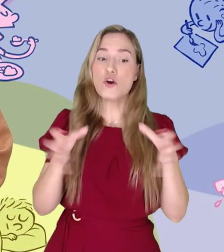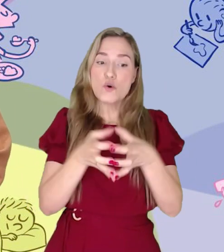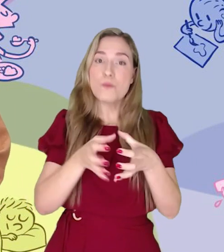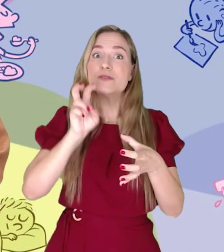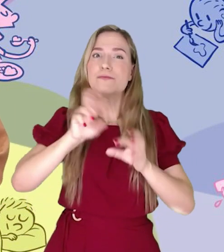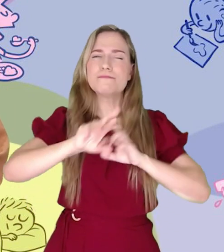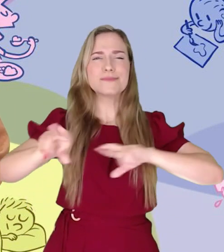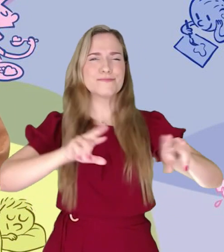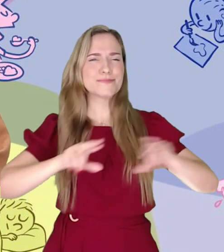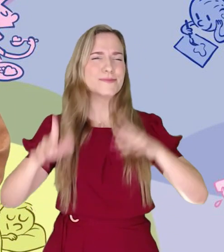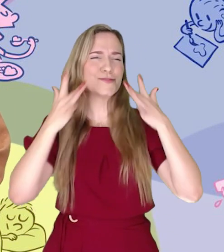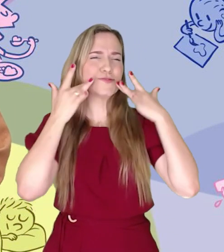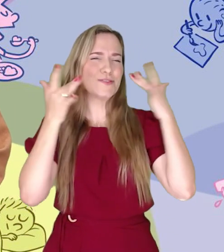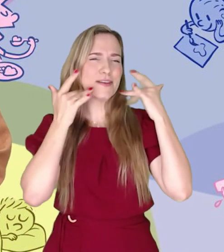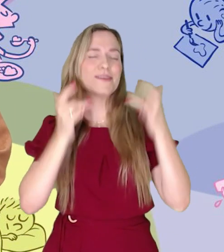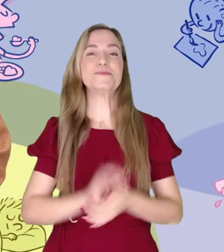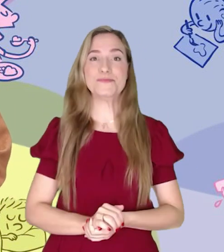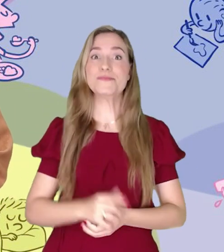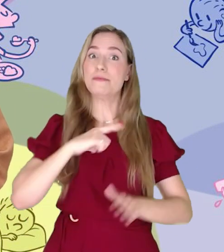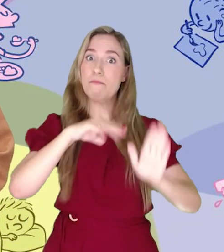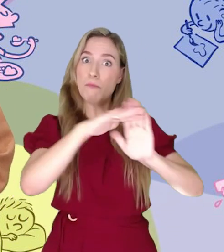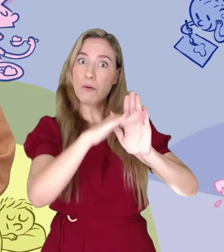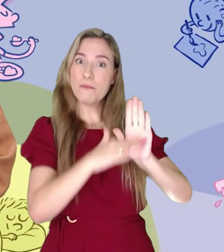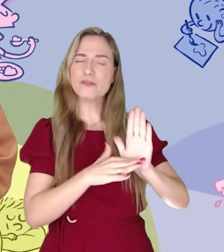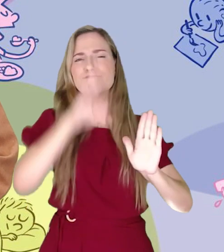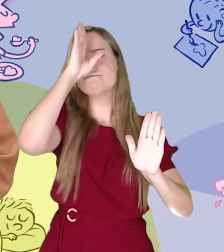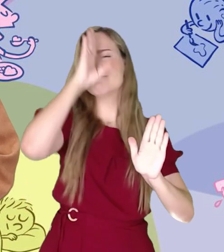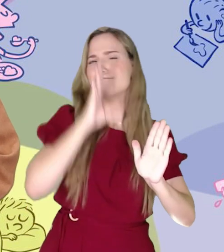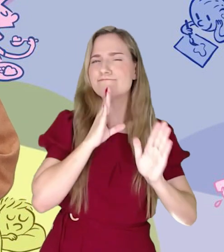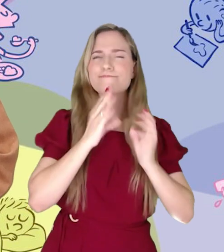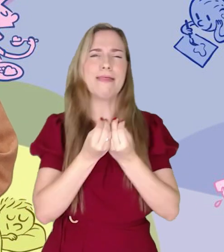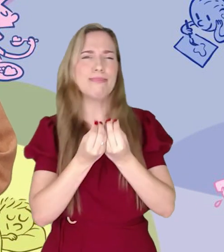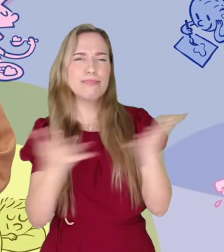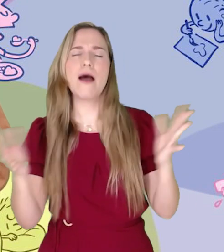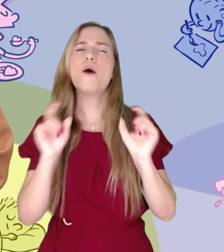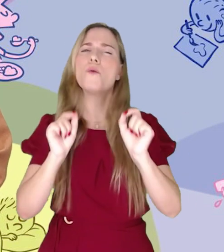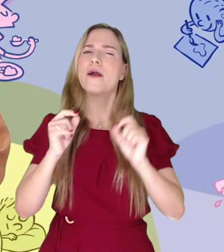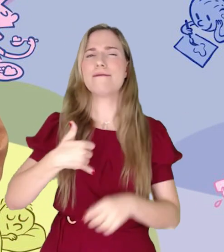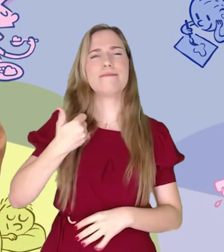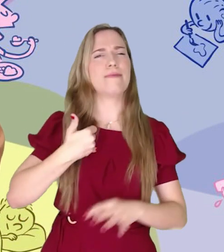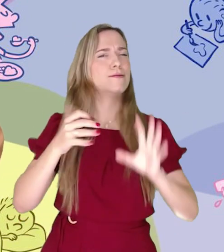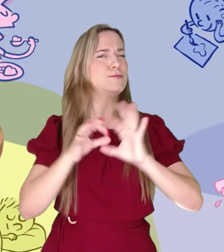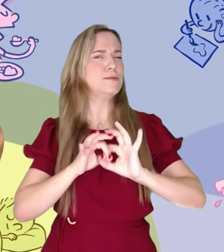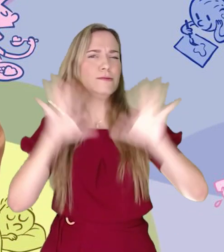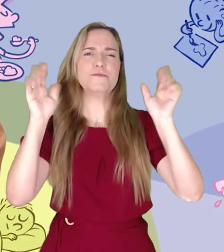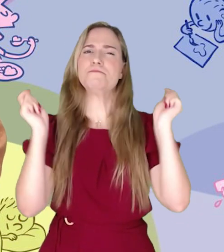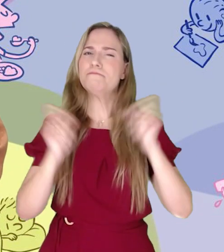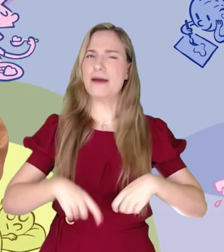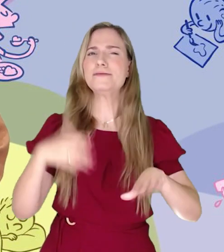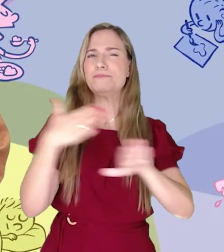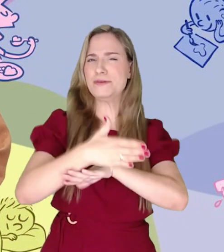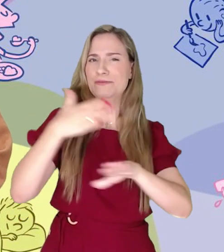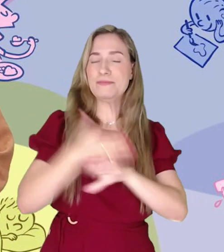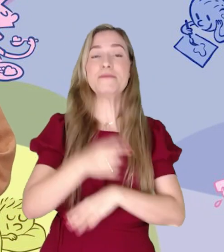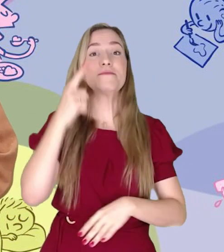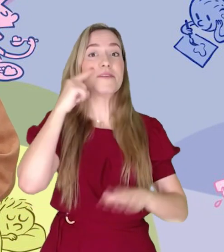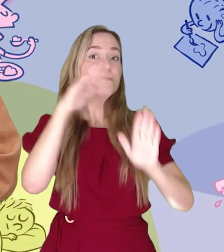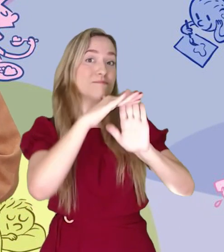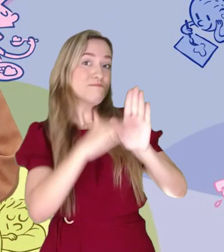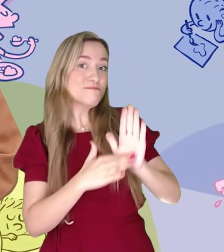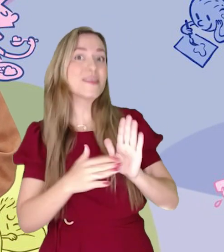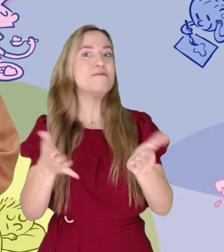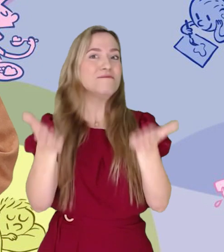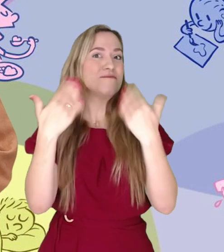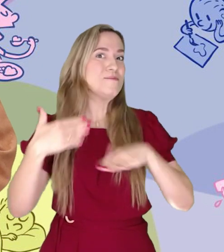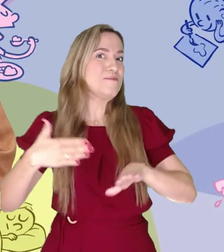de cinco grupos teatrais. A programação é totalmente gratuita e pensada para todas as idades. Confira a